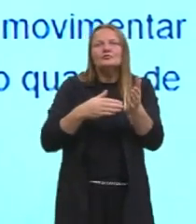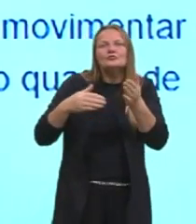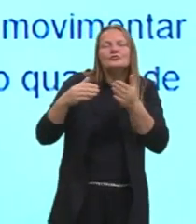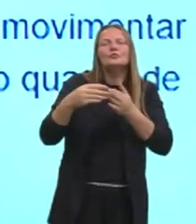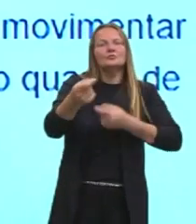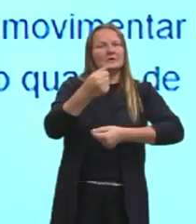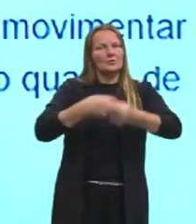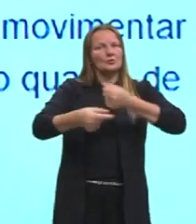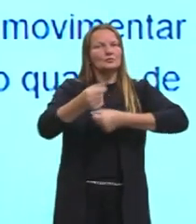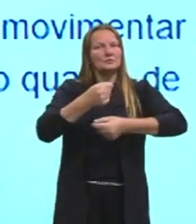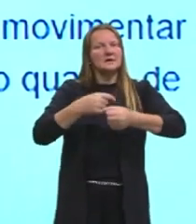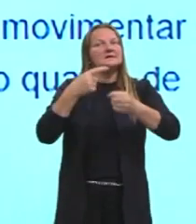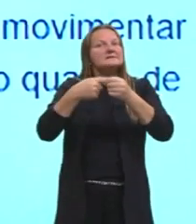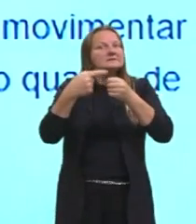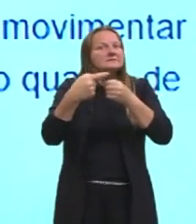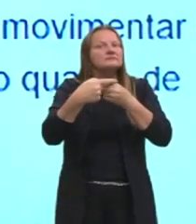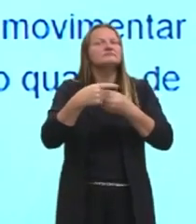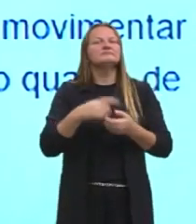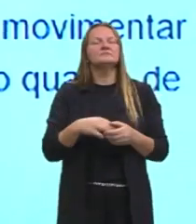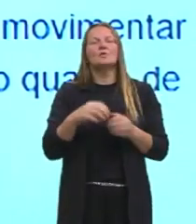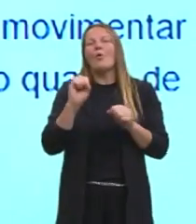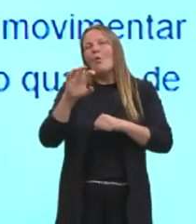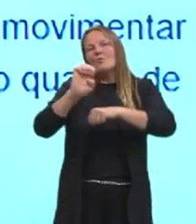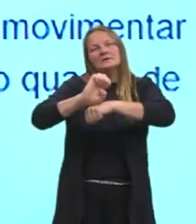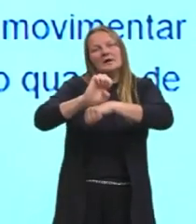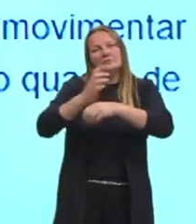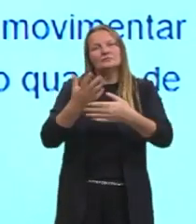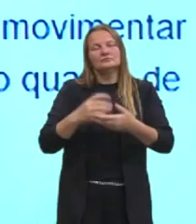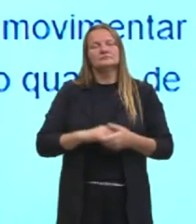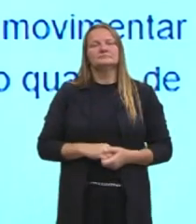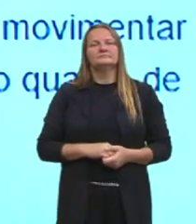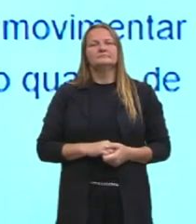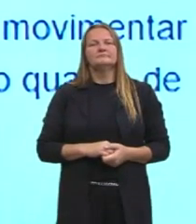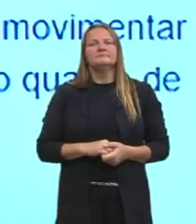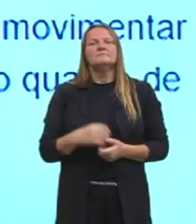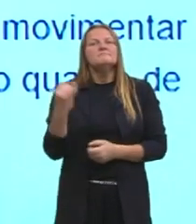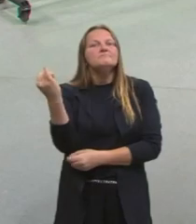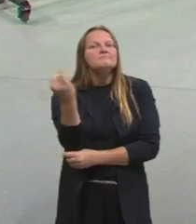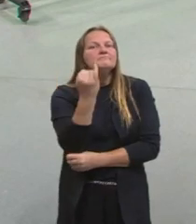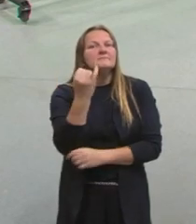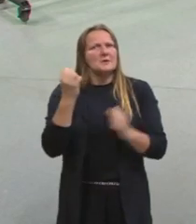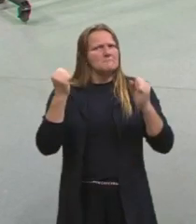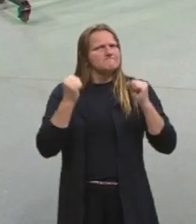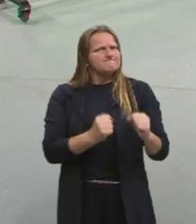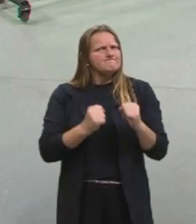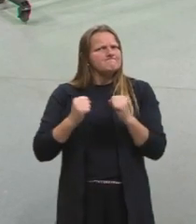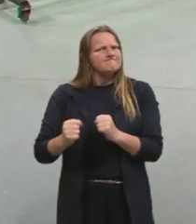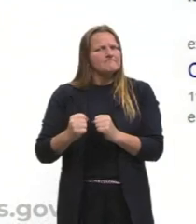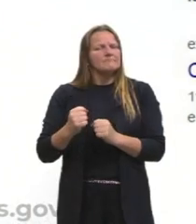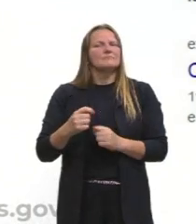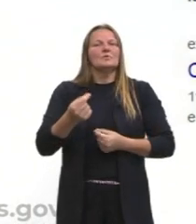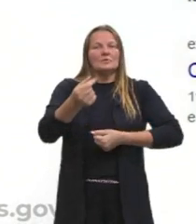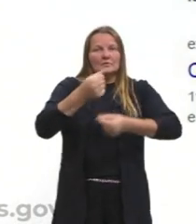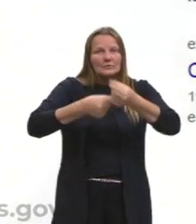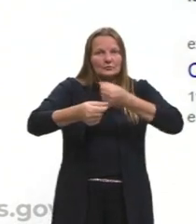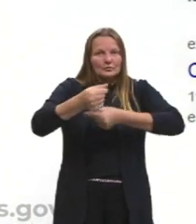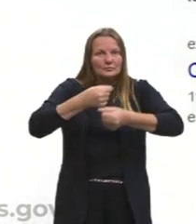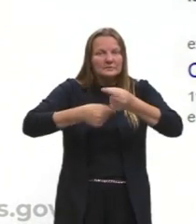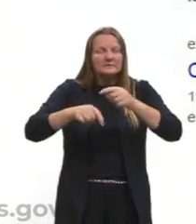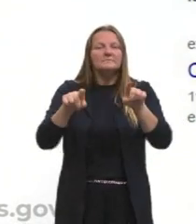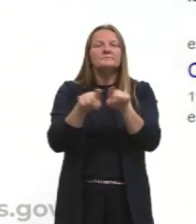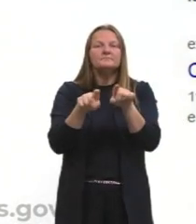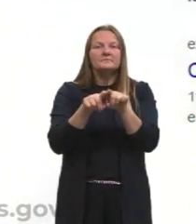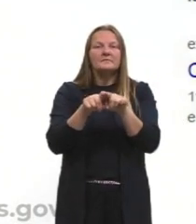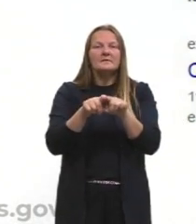economia né de uma cidade de um Estado então o carnaval ele tem essa potência Econômica para nós mas